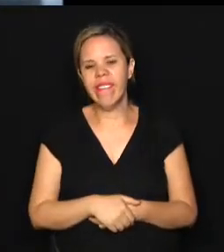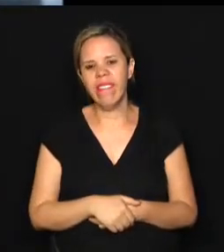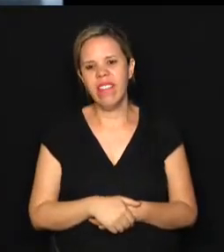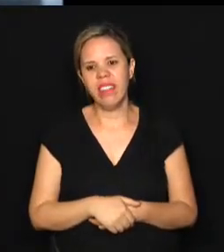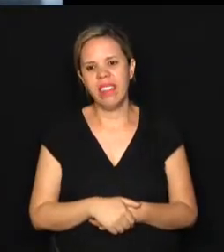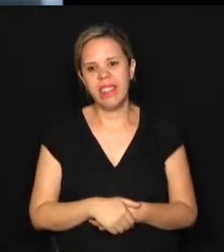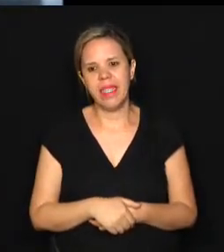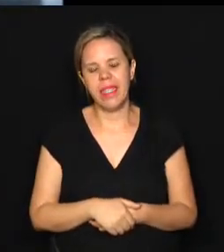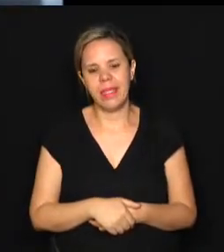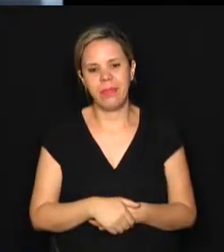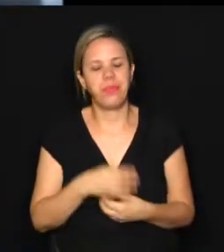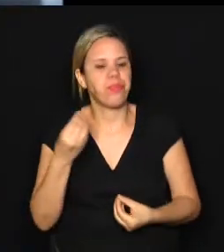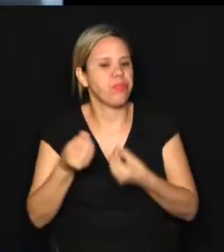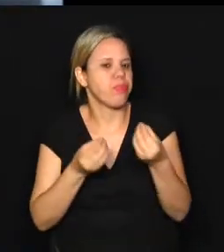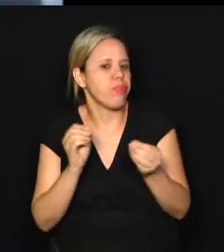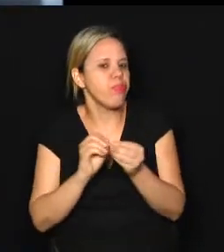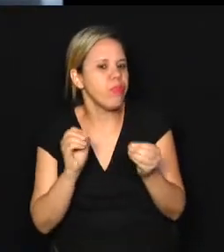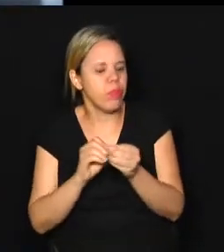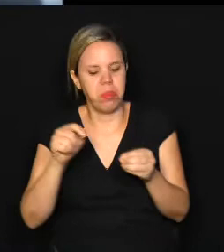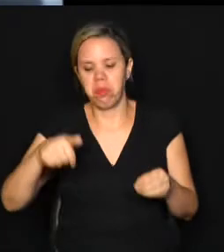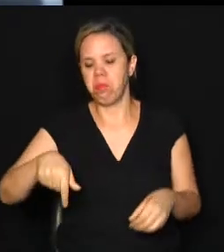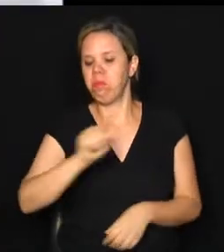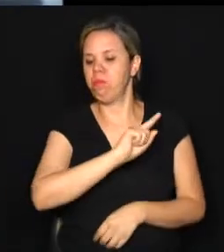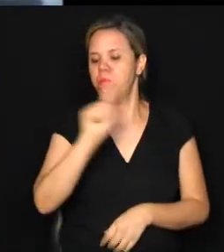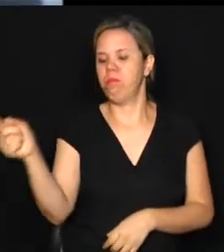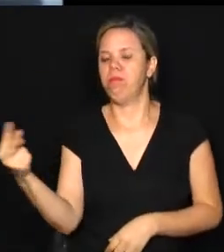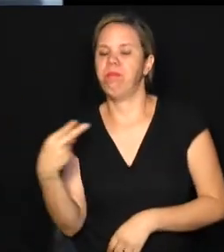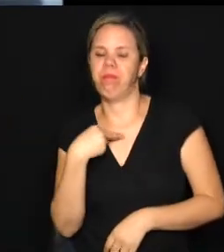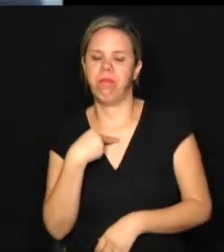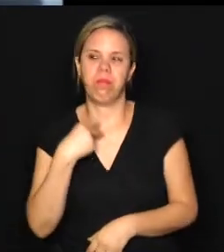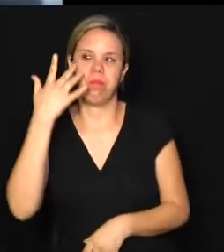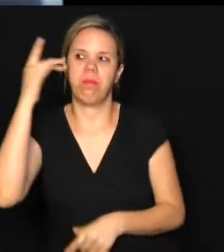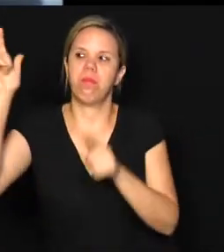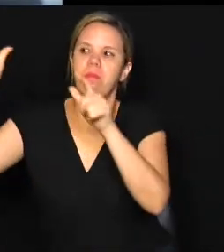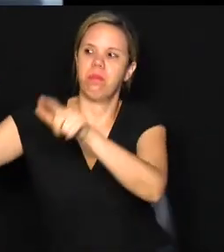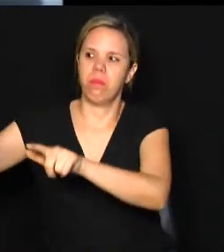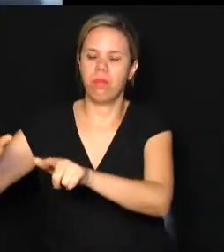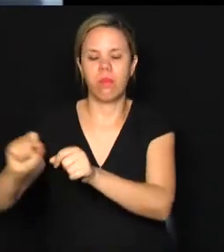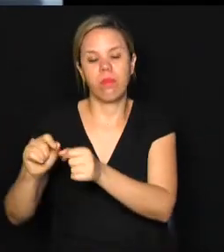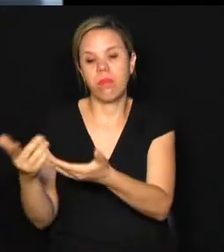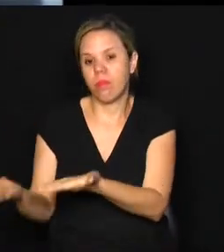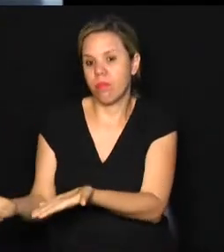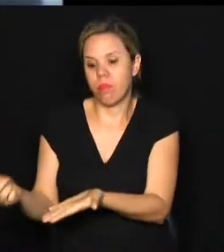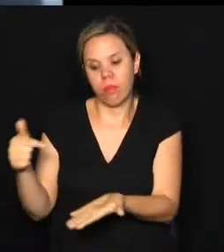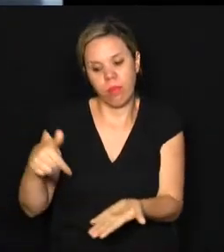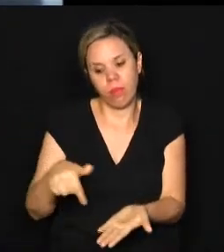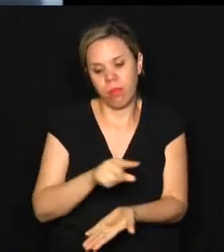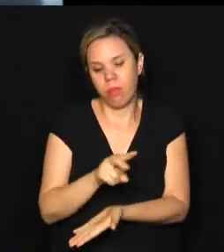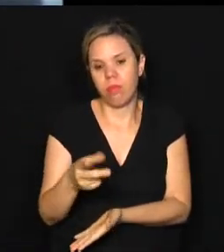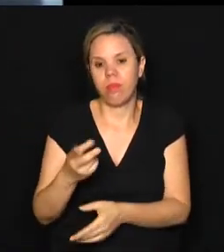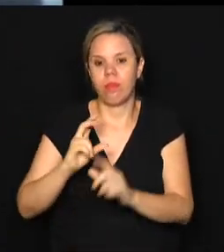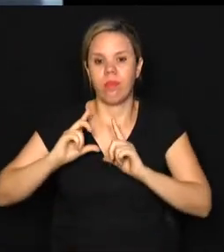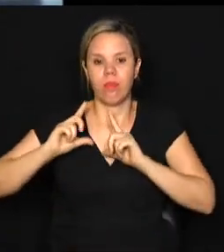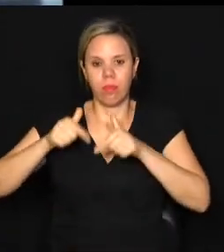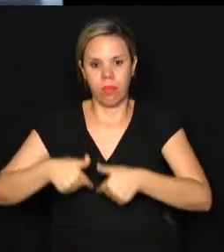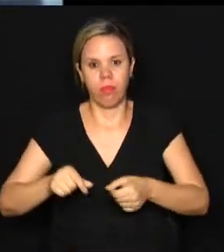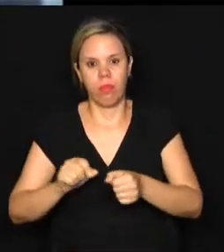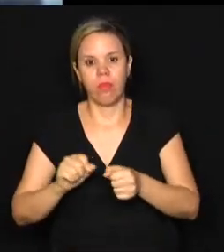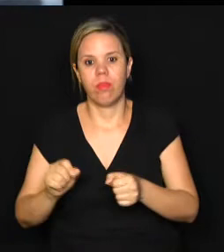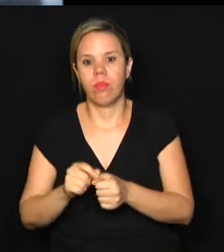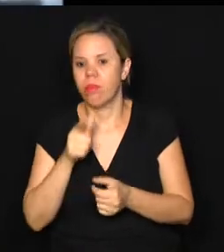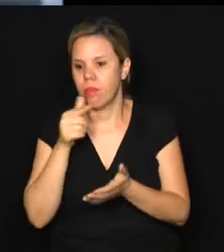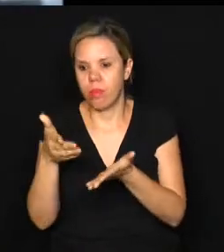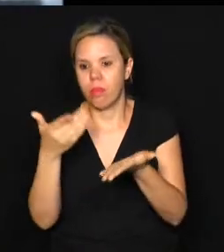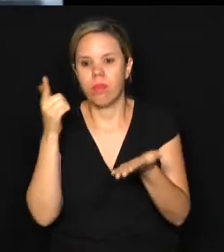Né? E como é que se faz aqui não? Não sei, em outros lugares se faz. Né? Em Israel se faz, lá não tem nem água,